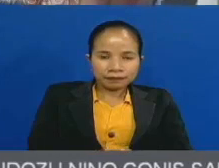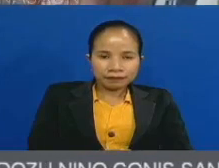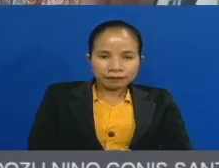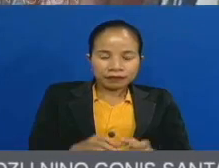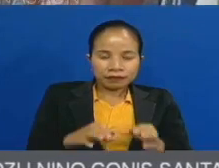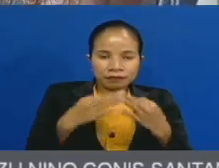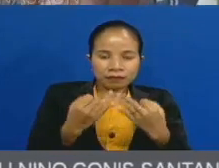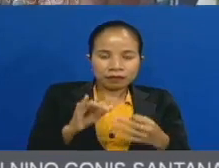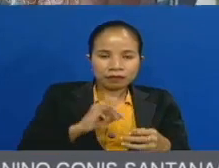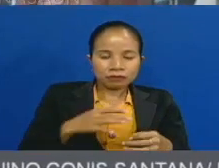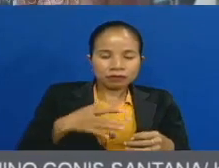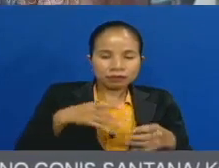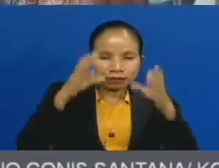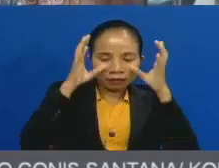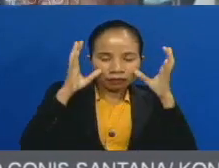eusi triste dene.